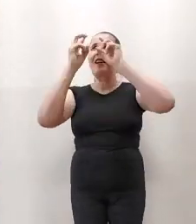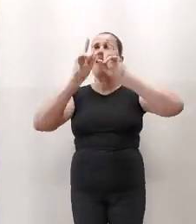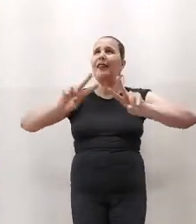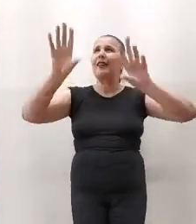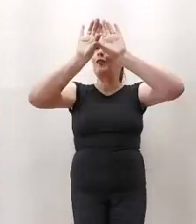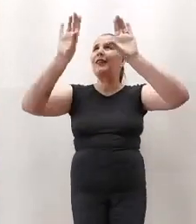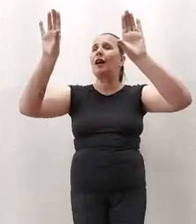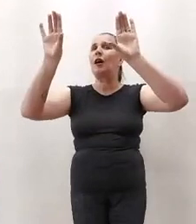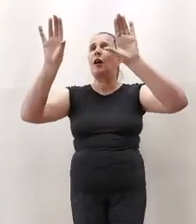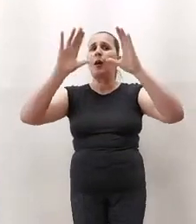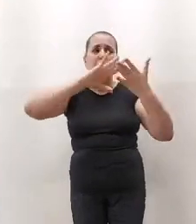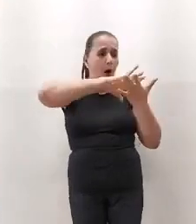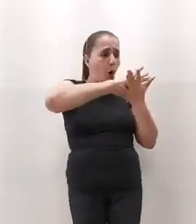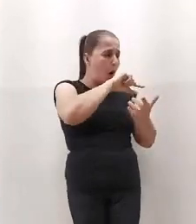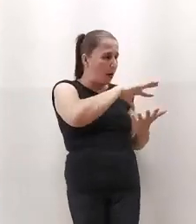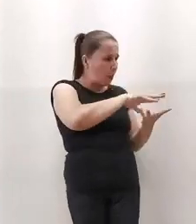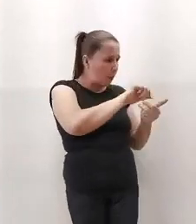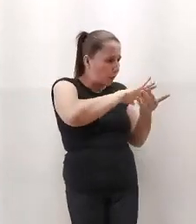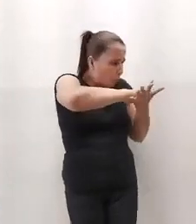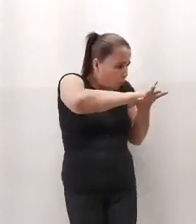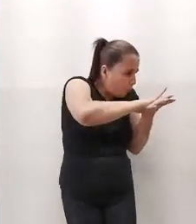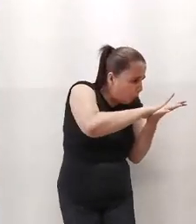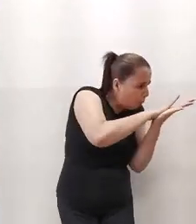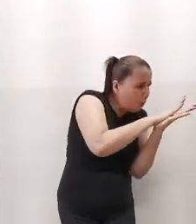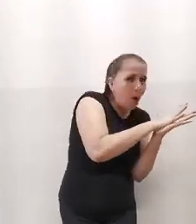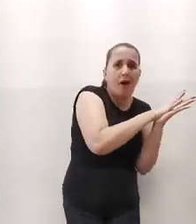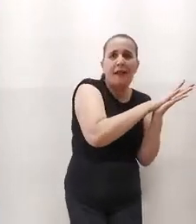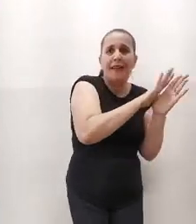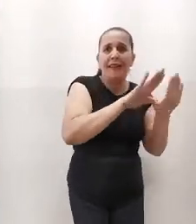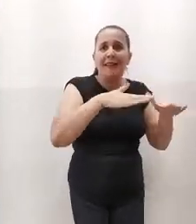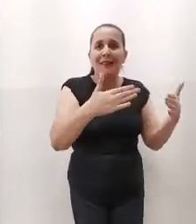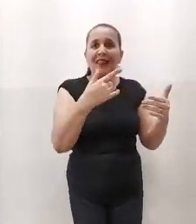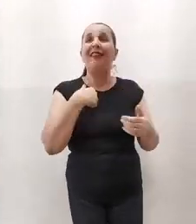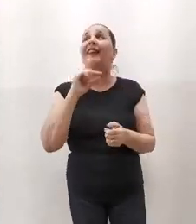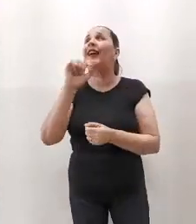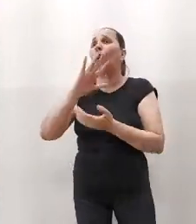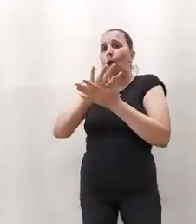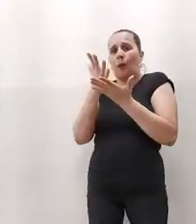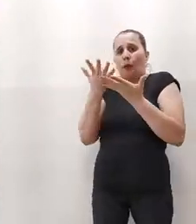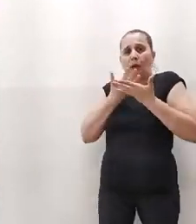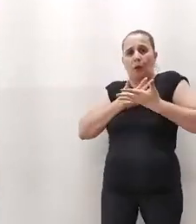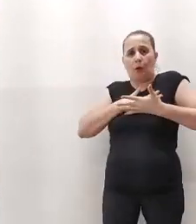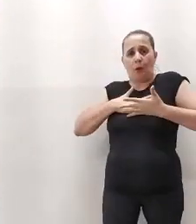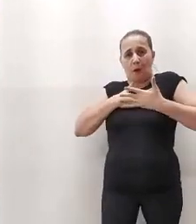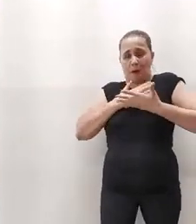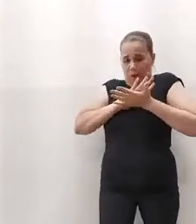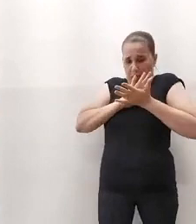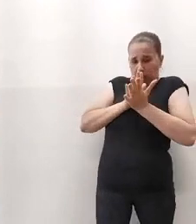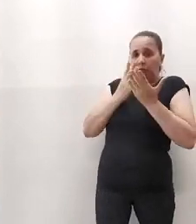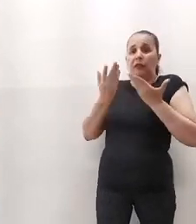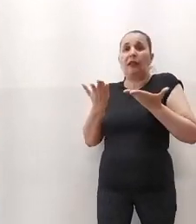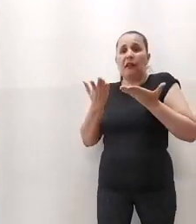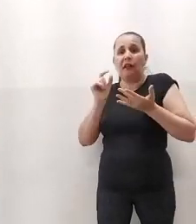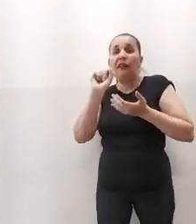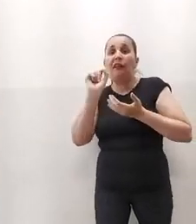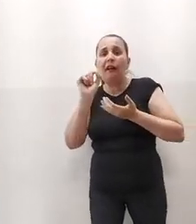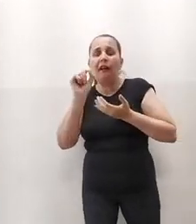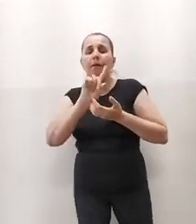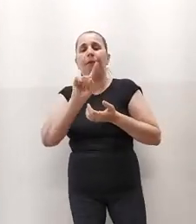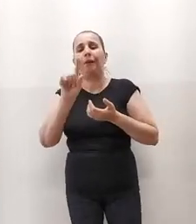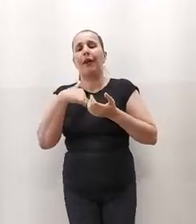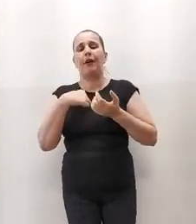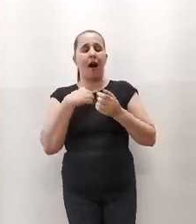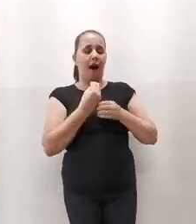ela passa a esmagar a nossa visão terrena. E quem gosta de ser esmagado, não é, irmãos? Quem gosta de ver a sua